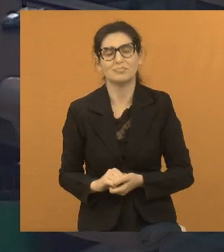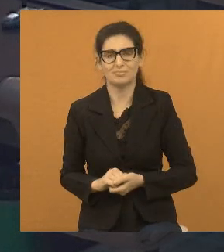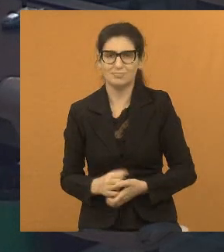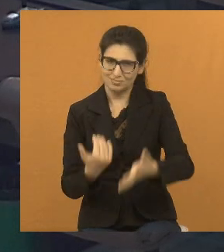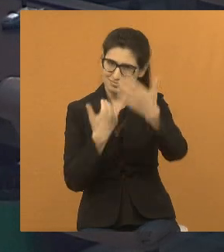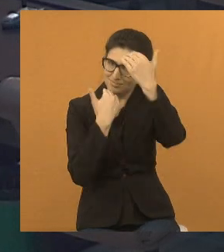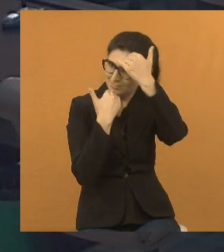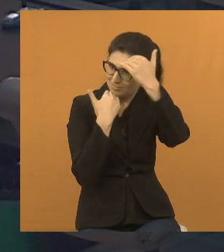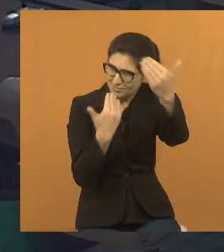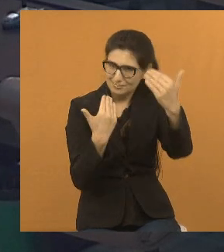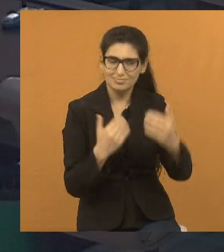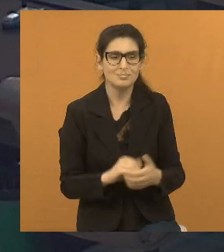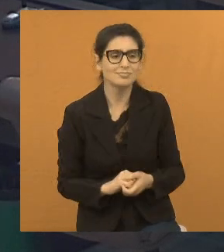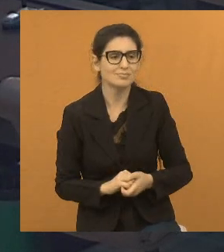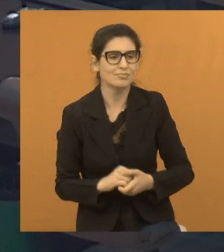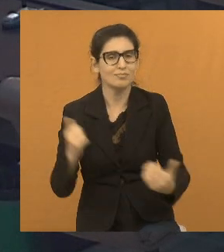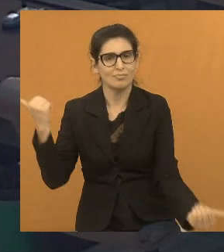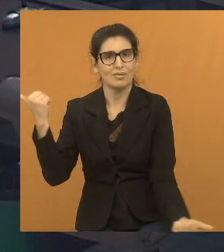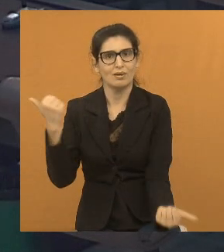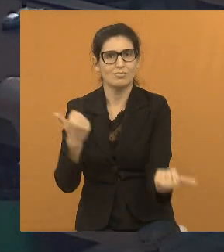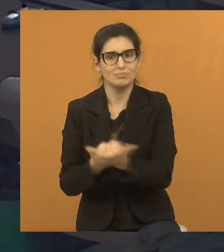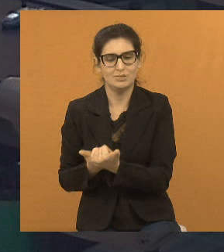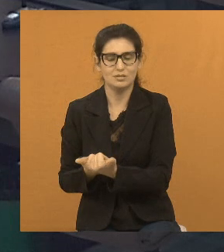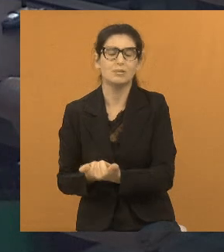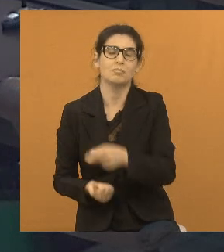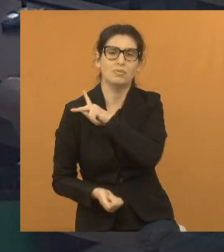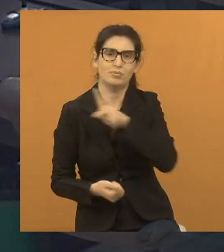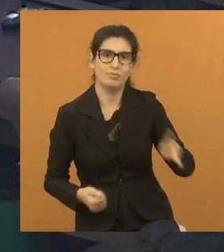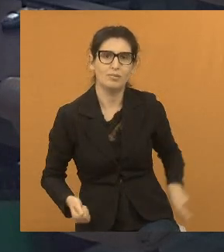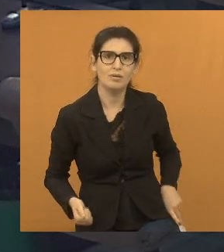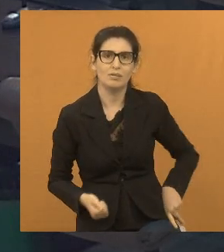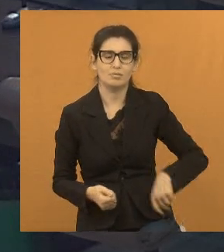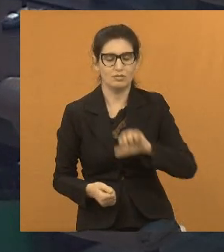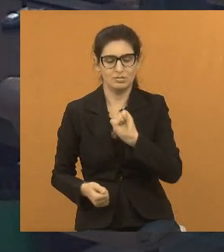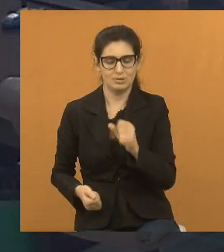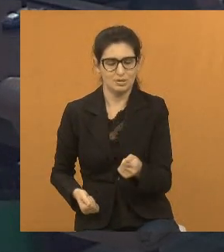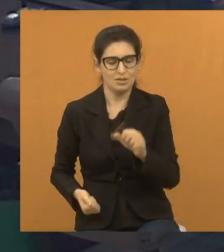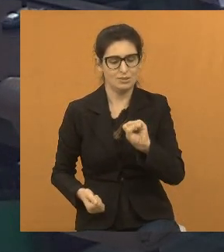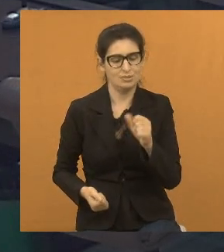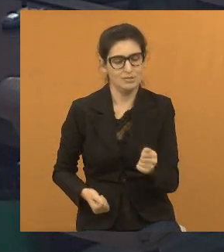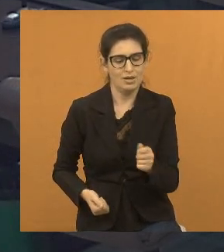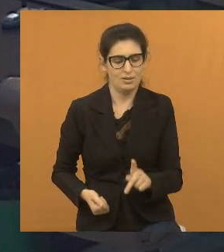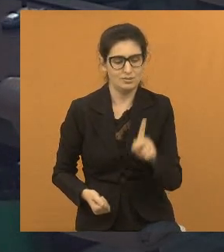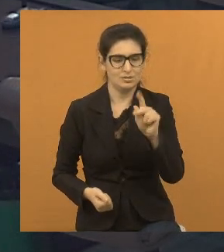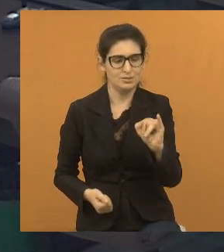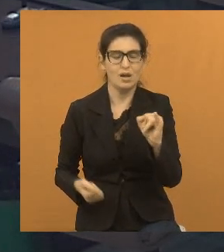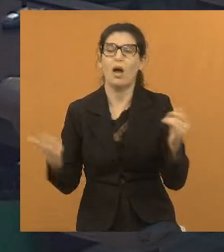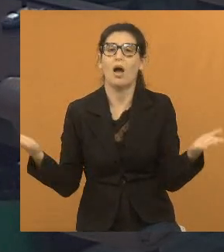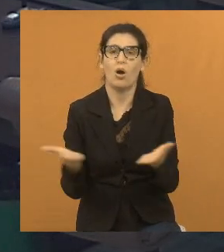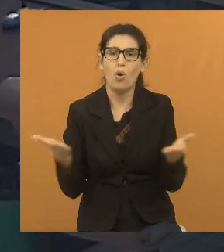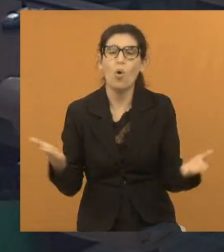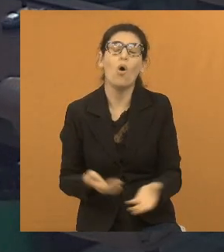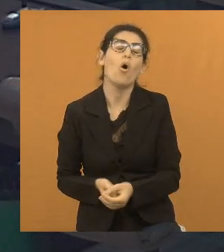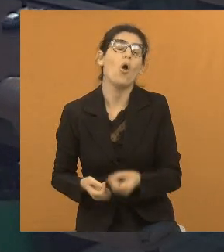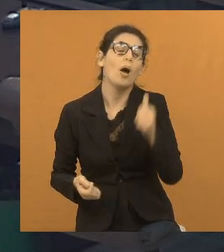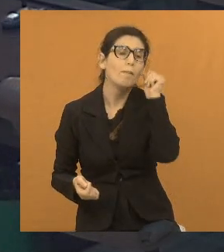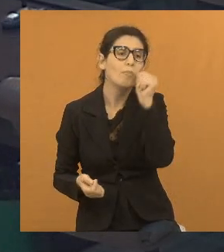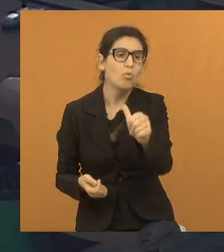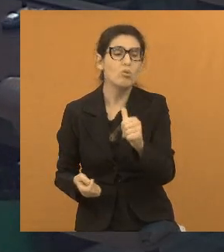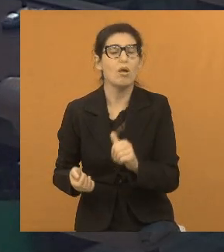Obrigado pelas palavras, vice-prefeito Edgar Sasaki. E agora vamos à saudação final da secretária